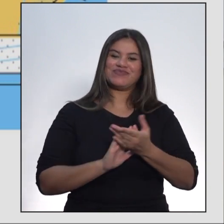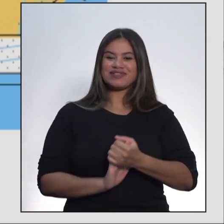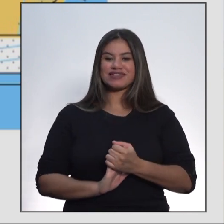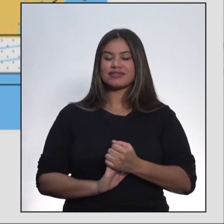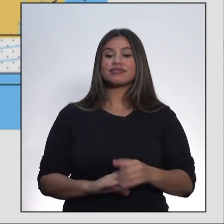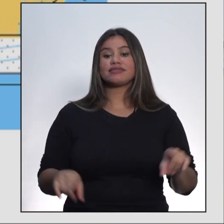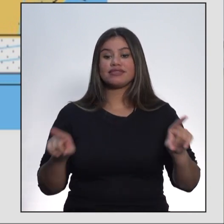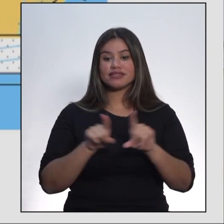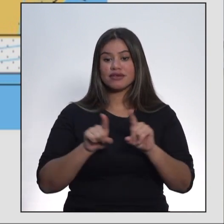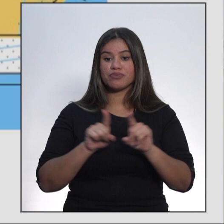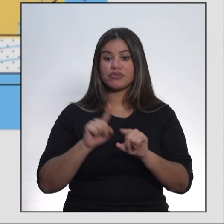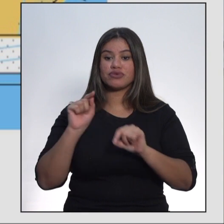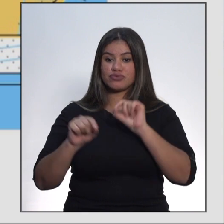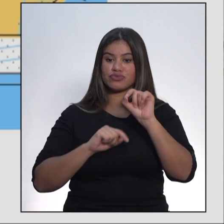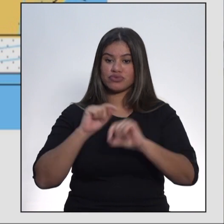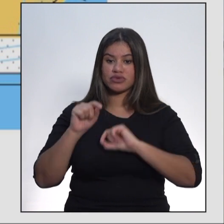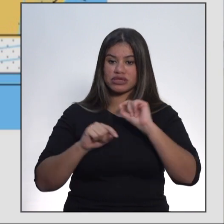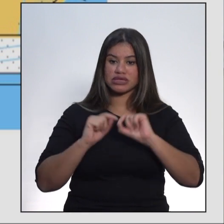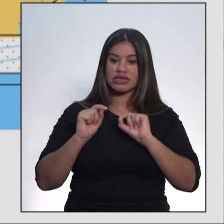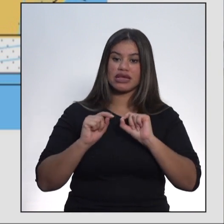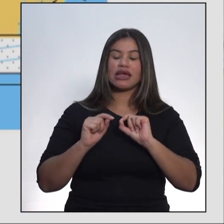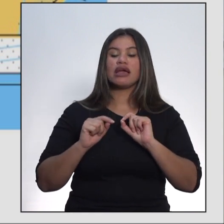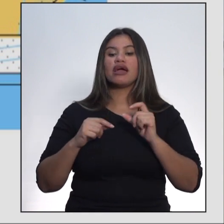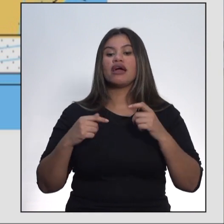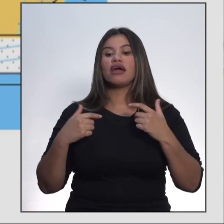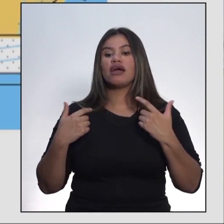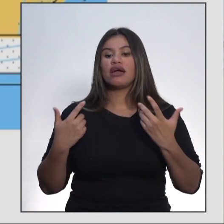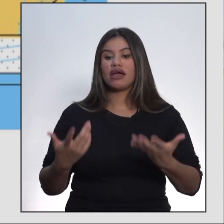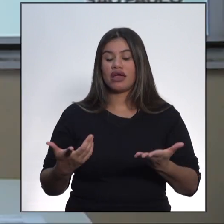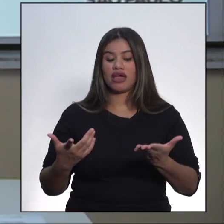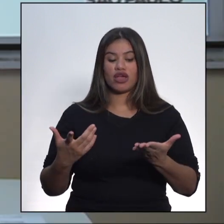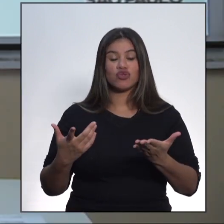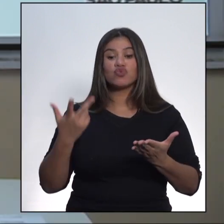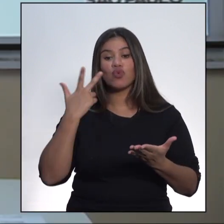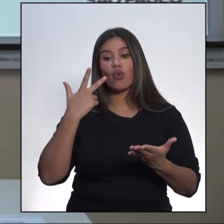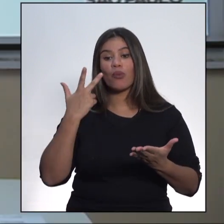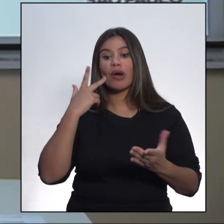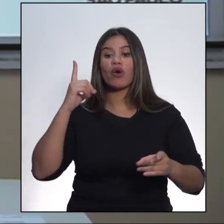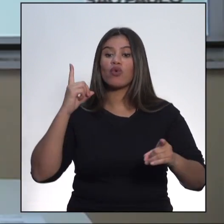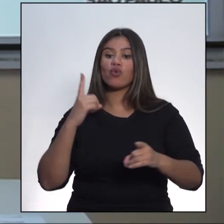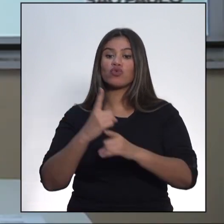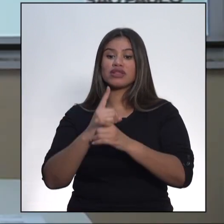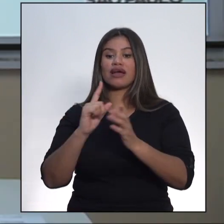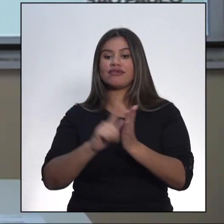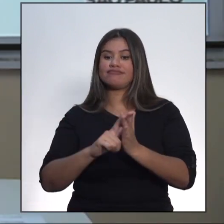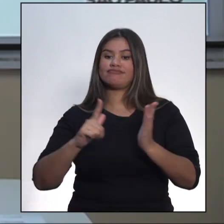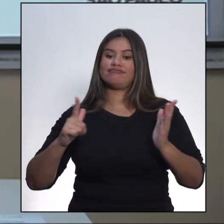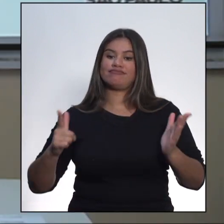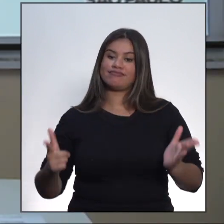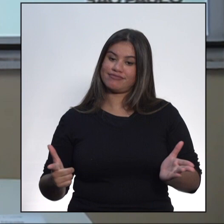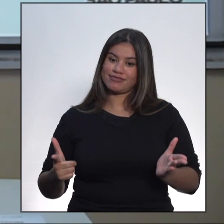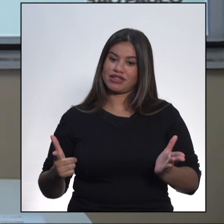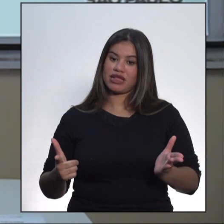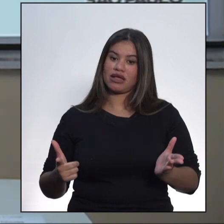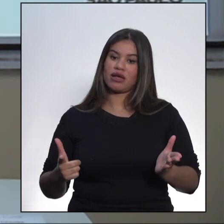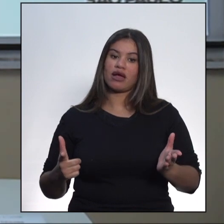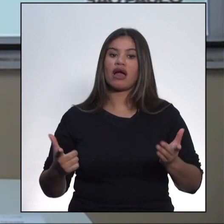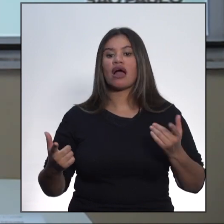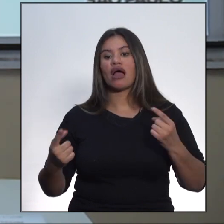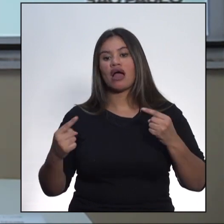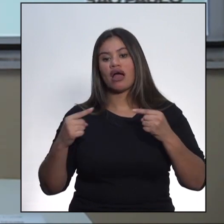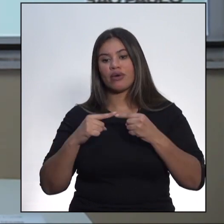nós temos que ele é comum no jornalismo. Sim, ele é comum nesse